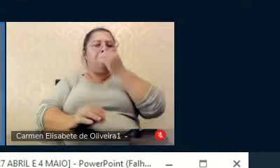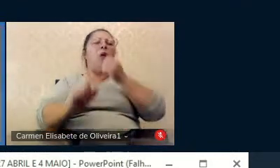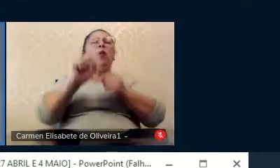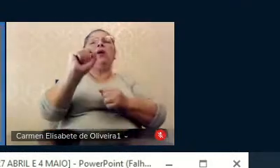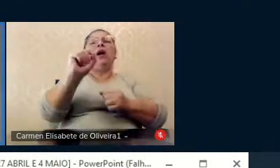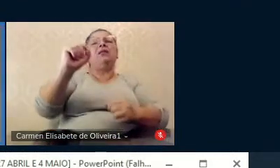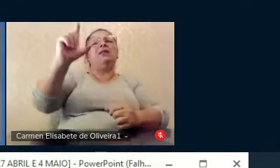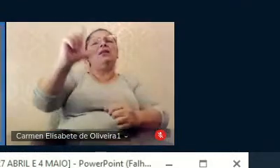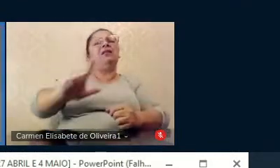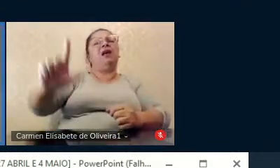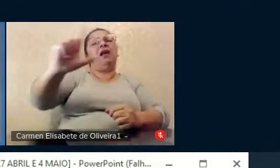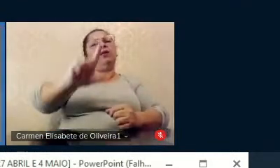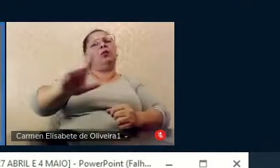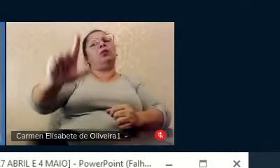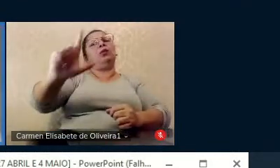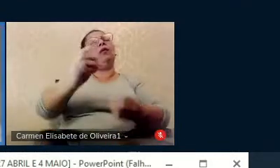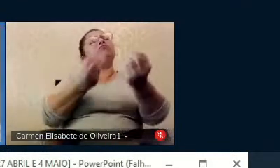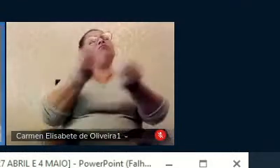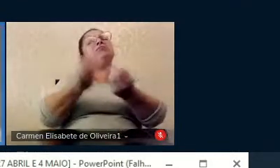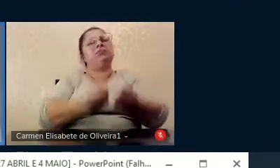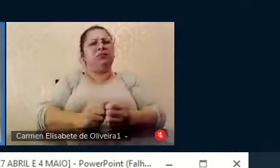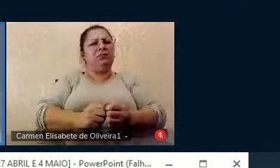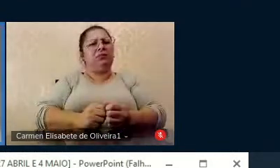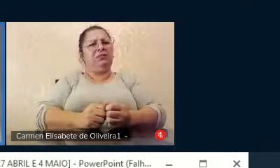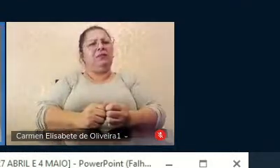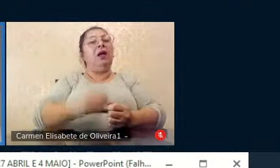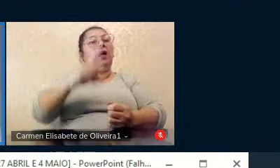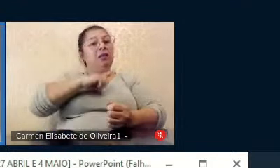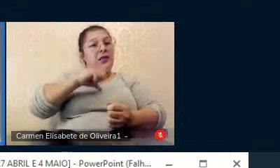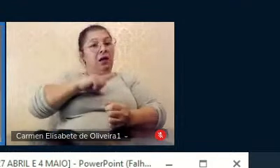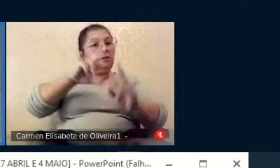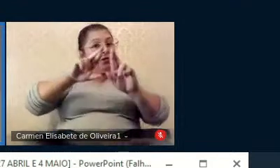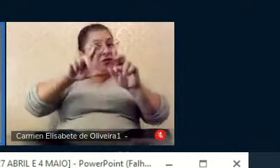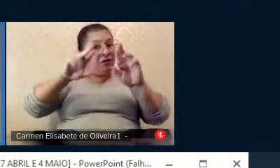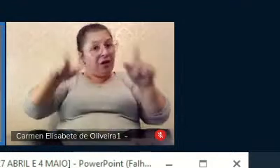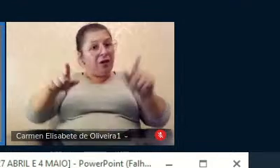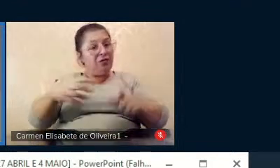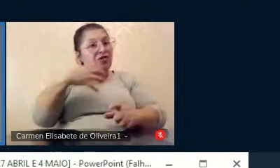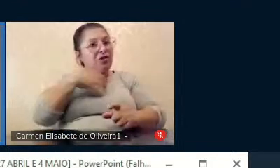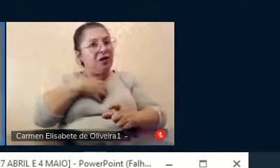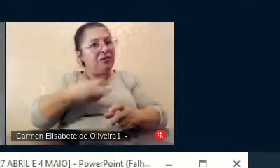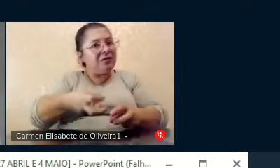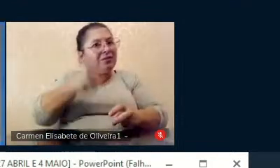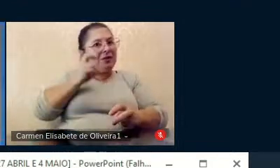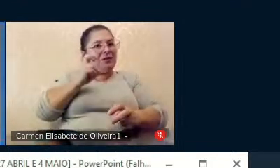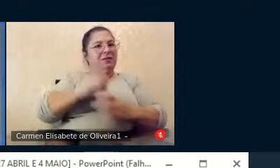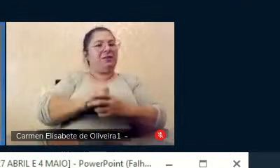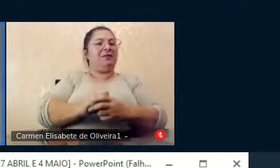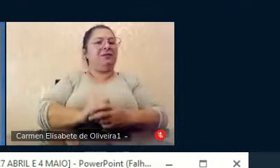O que é literatura, né? Então, existem, assim, vários pontos de vista